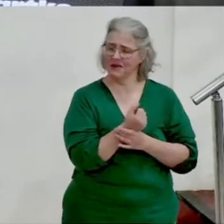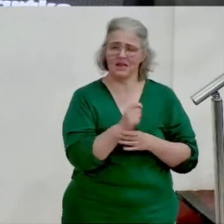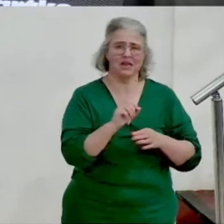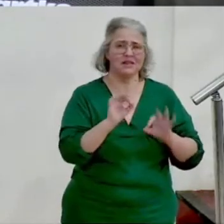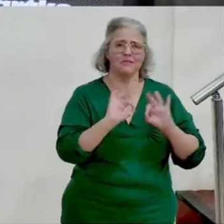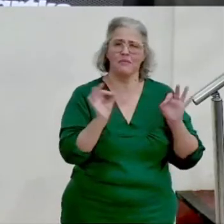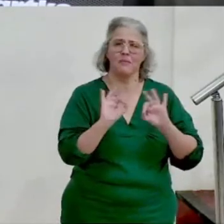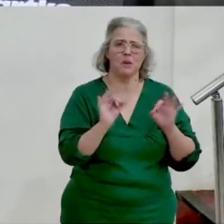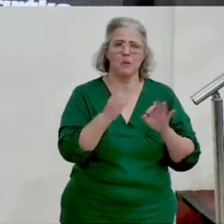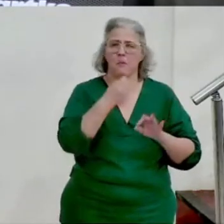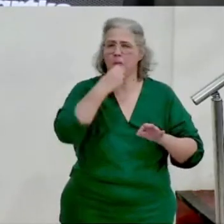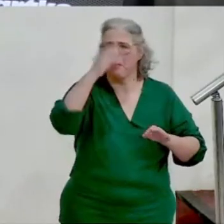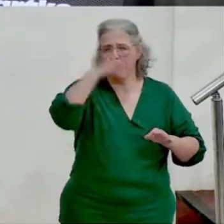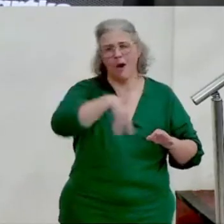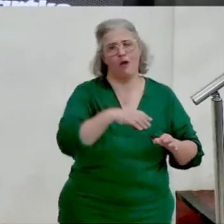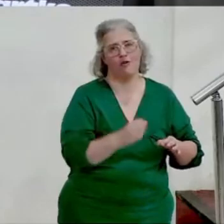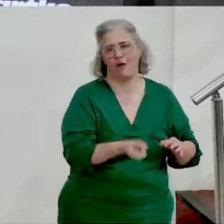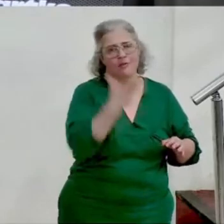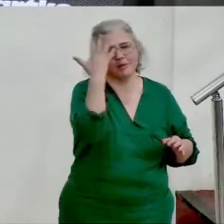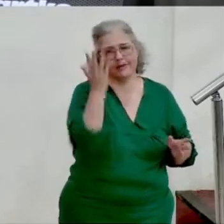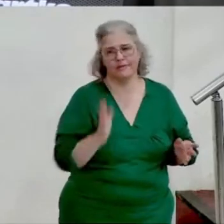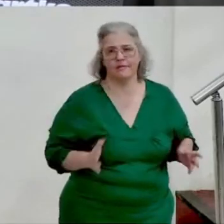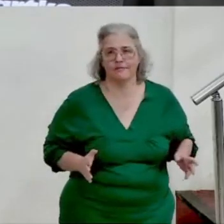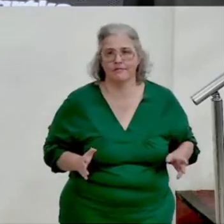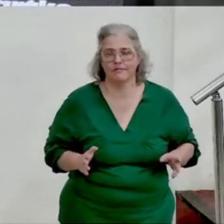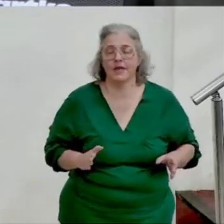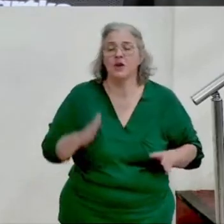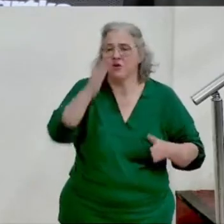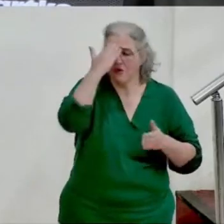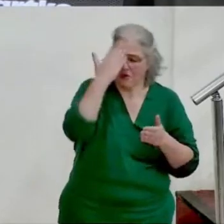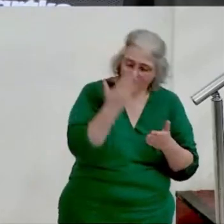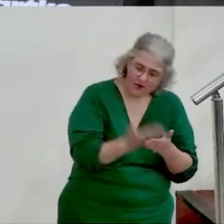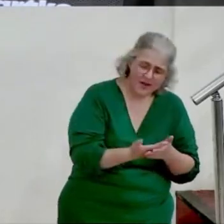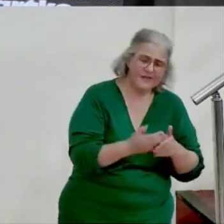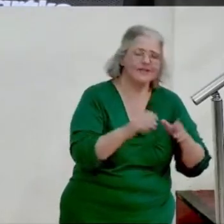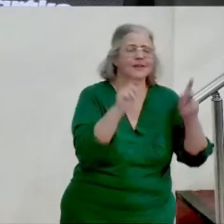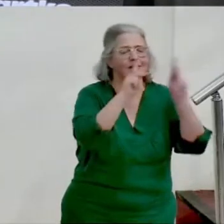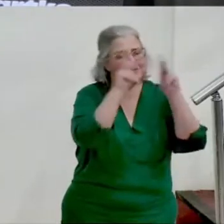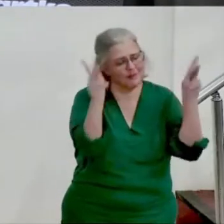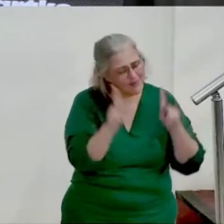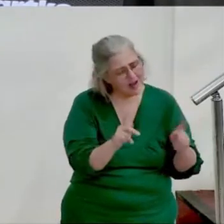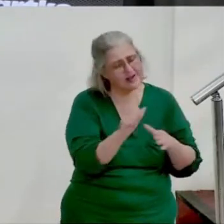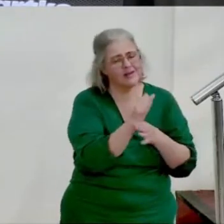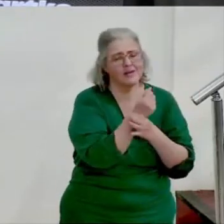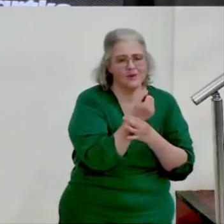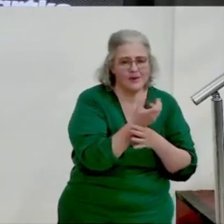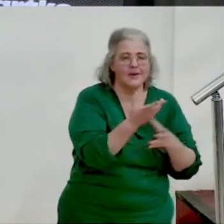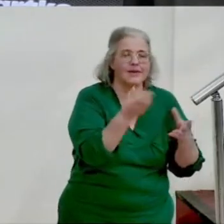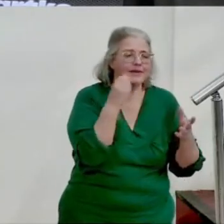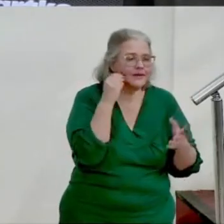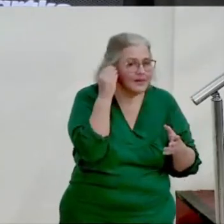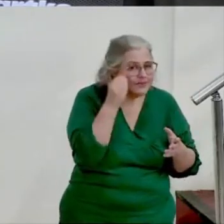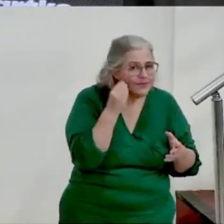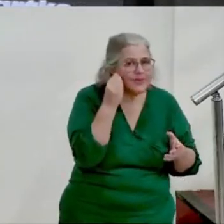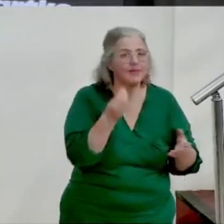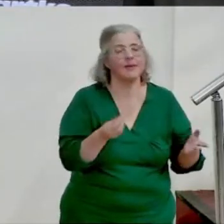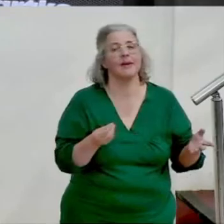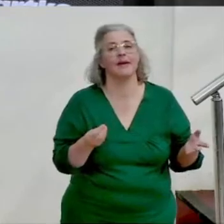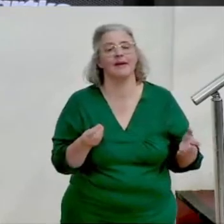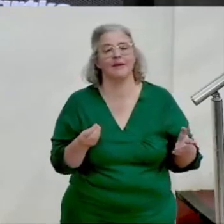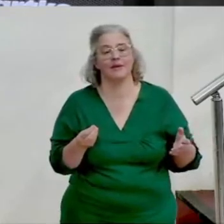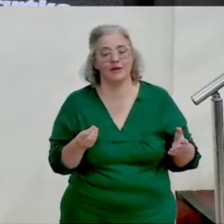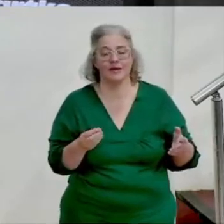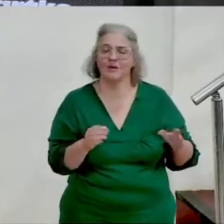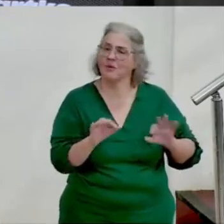acontecerá. Eles confiam que desfrutam de paz e segurança. Tudo está bem, nada pode nos atingir, estamos